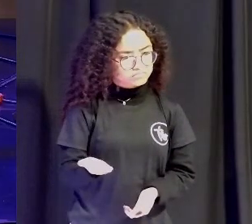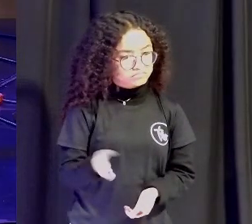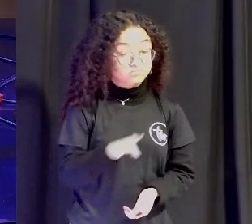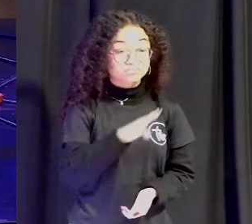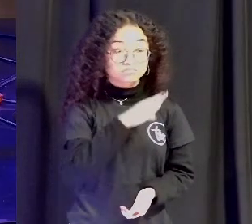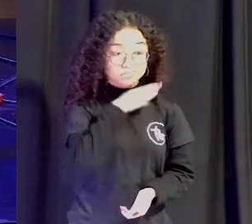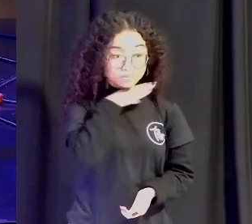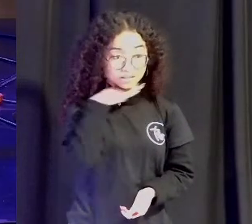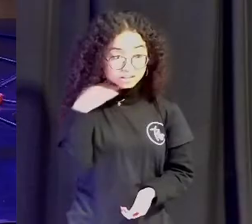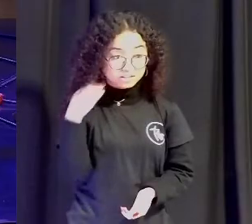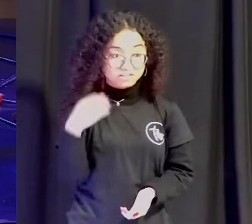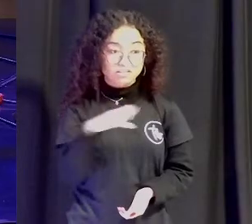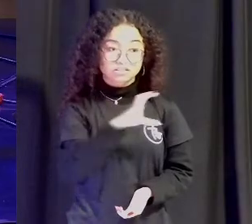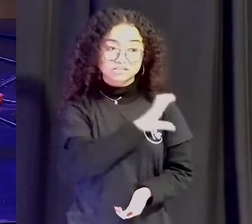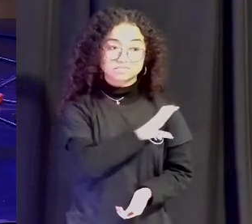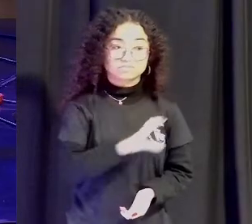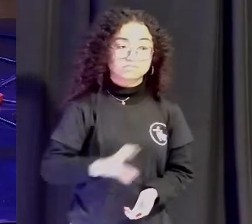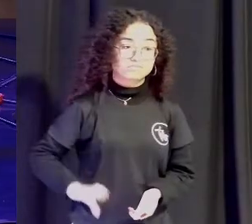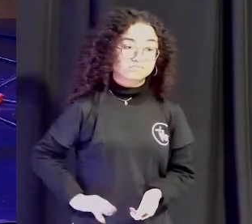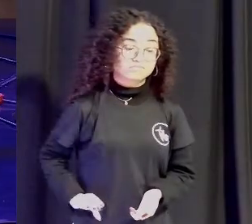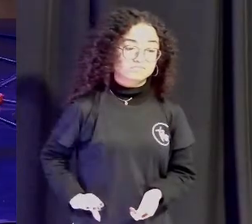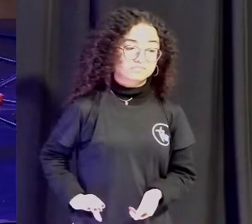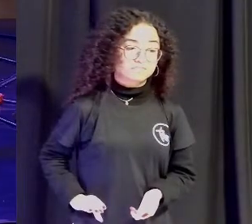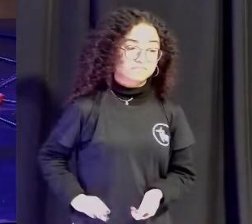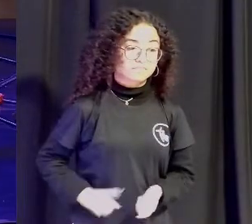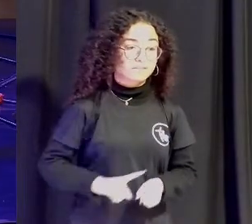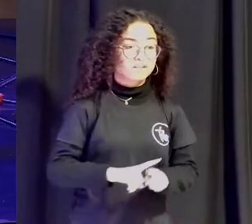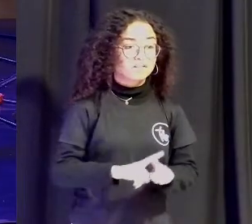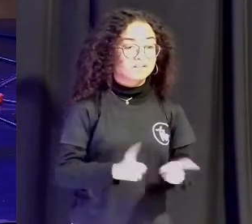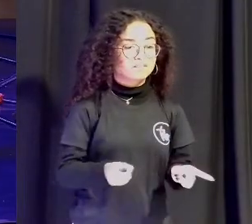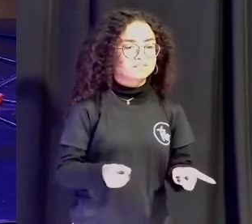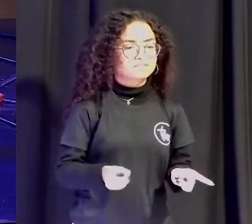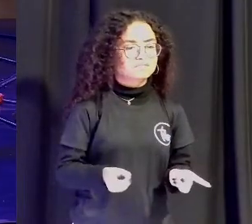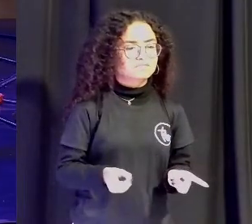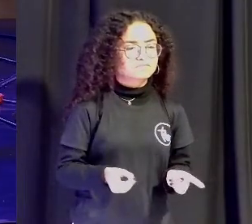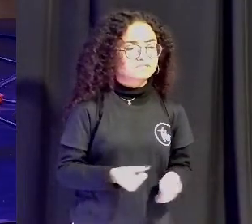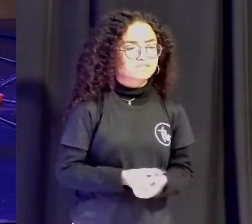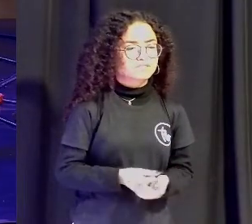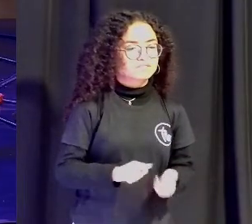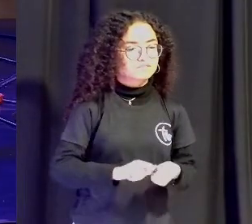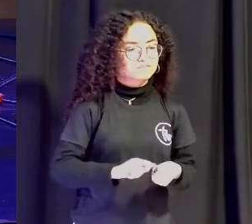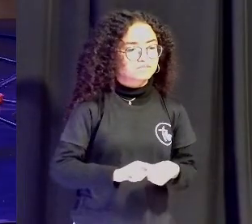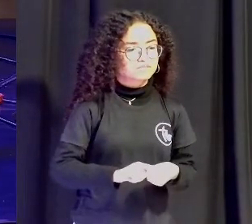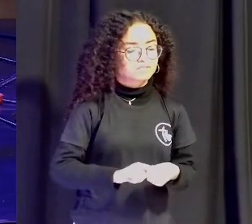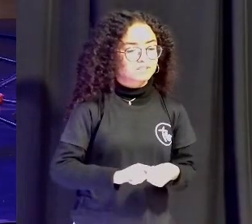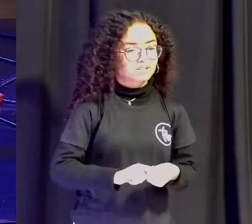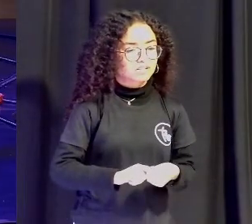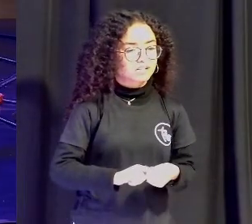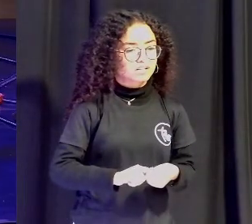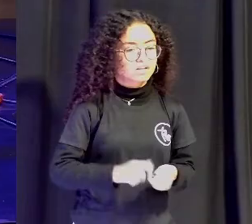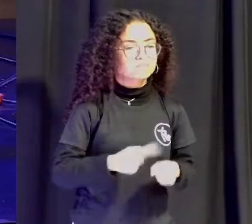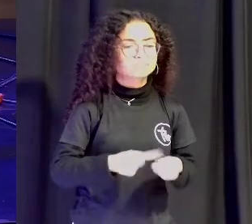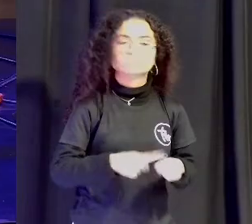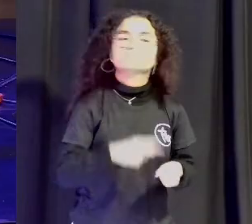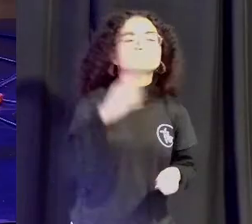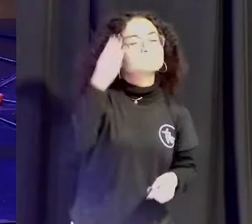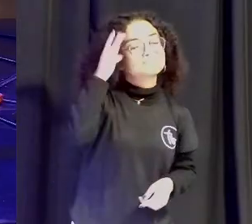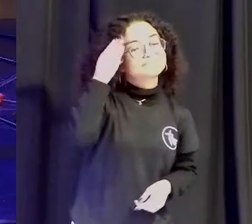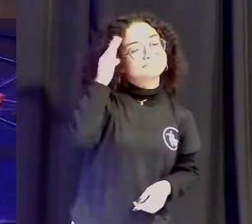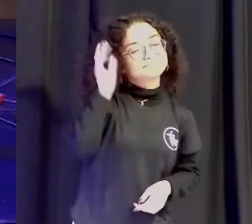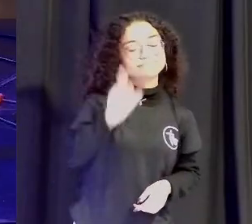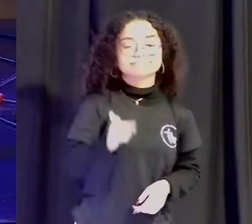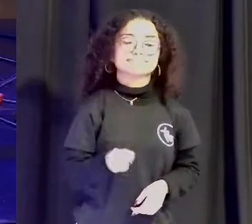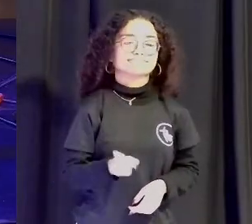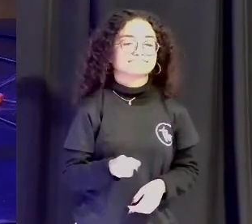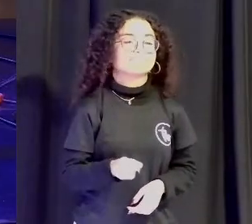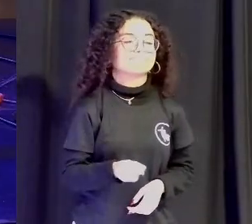Cristo, mas vocês fizeram isso por ignorância. Vocês não conheciam o propósito